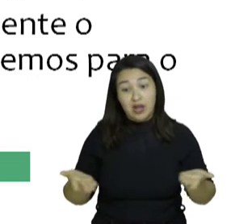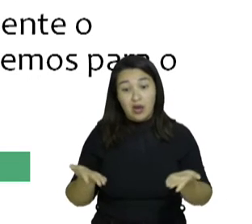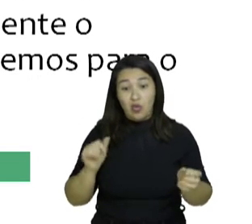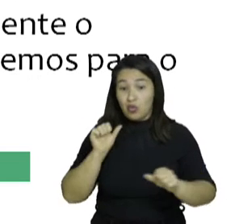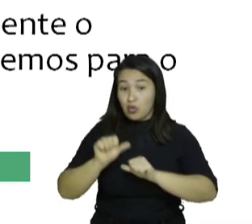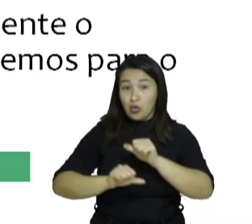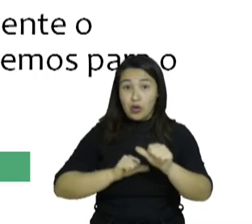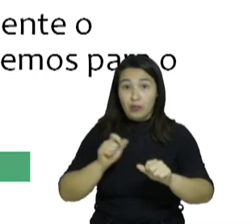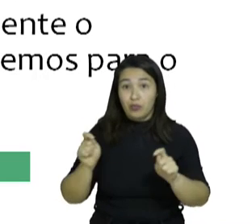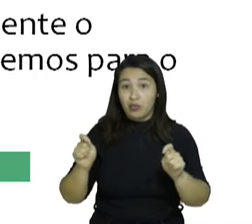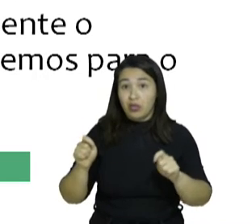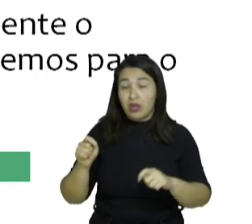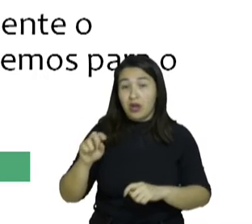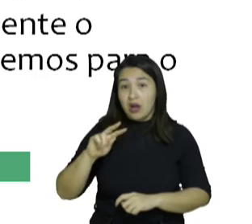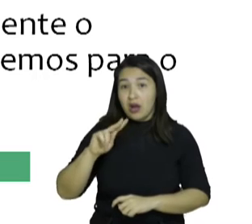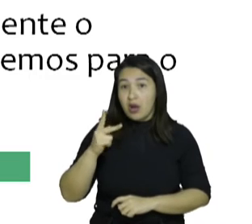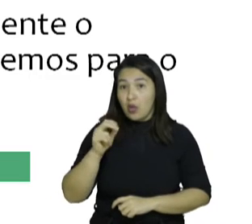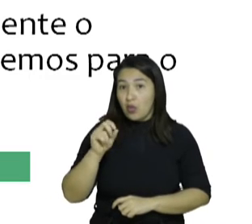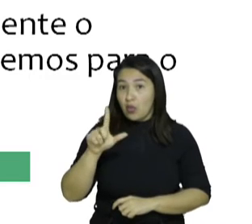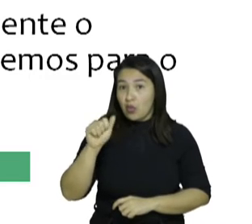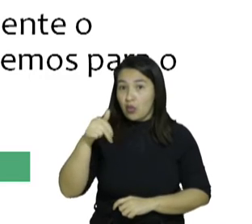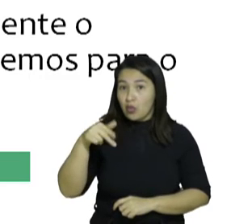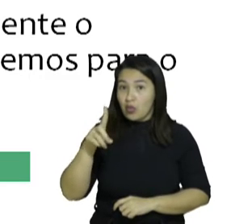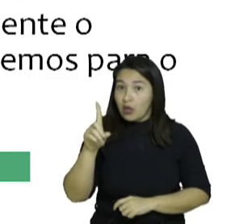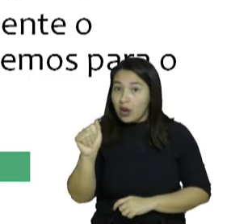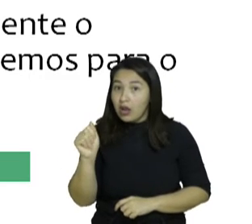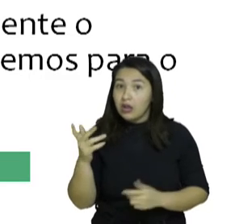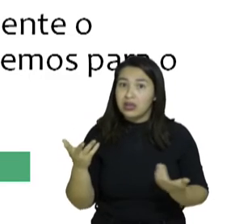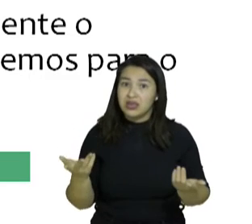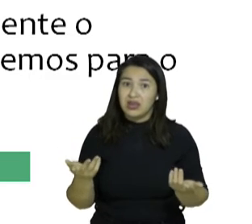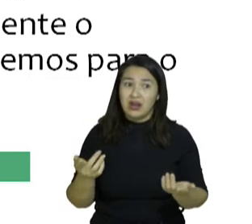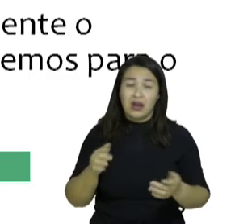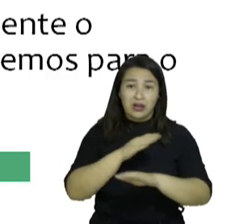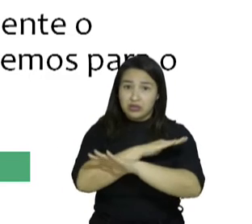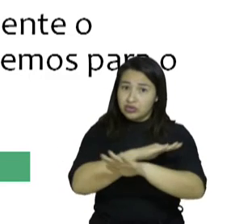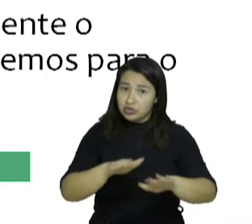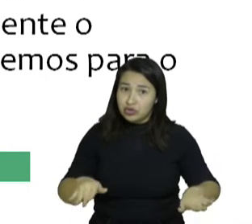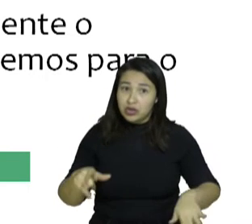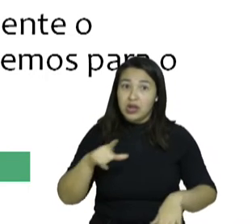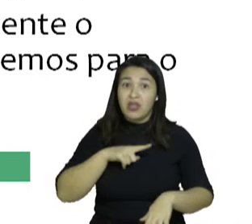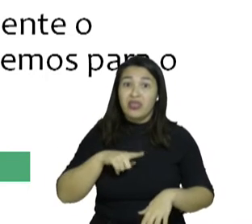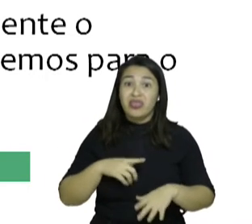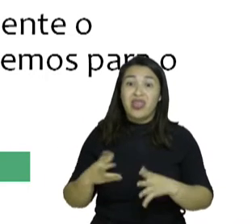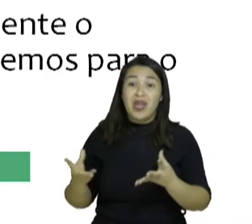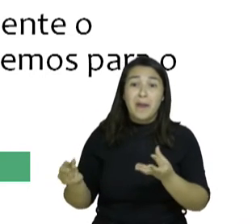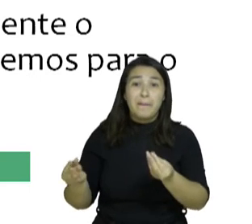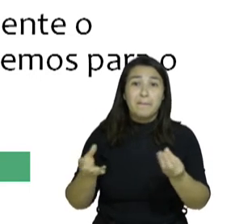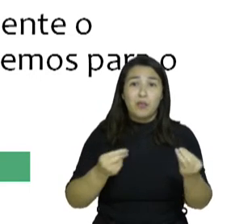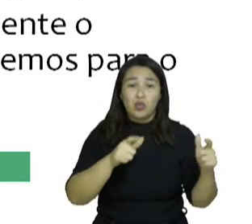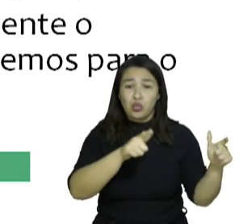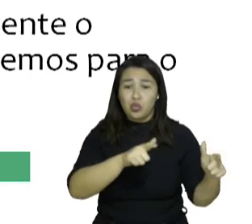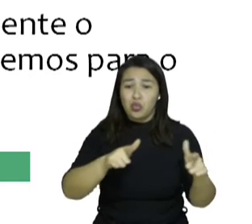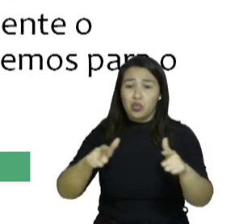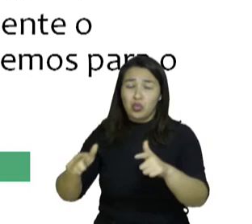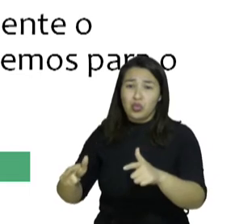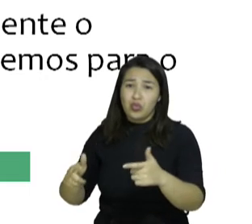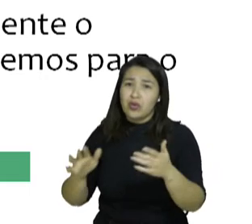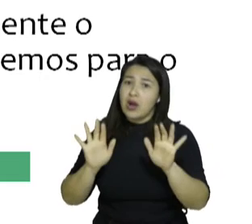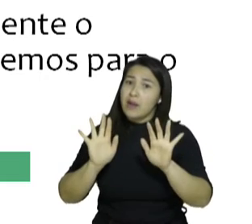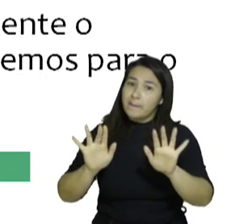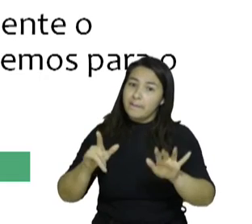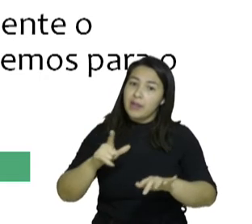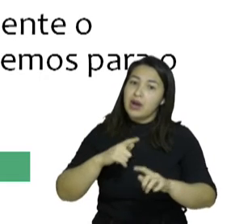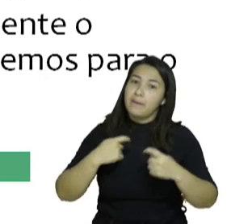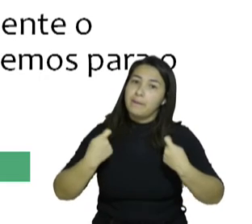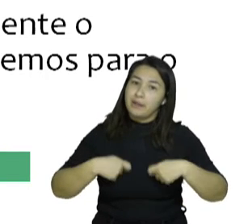Dinamarca aí que Opa basta Fulano você colocou 1000 matrizes tira 200 porque tem demand então nós temos que pensar